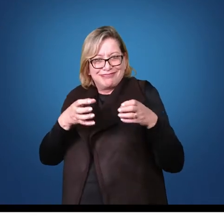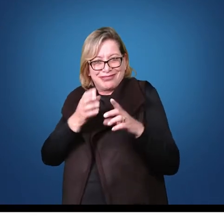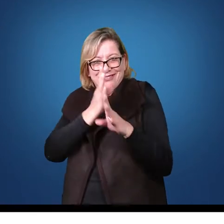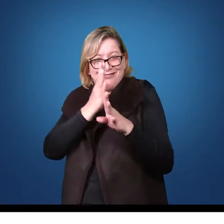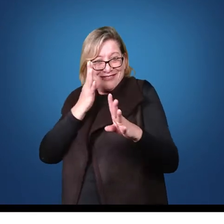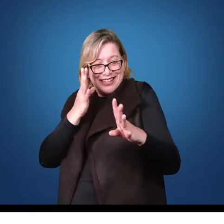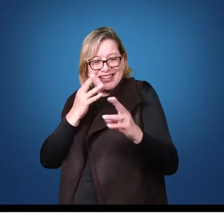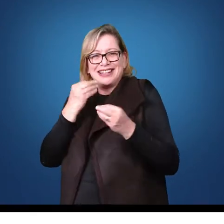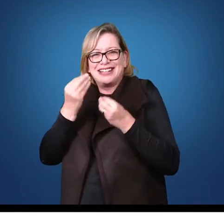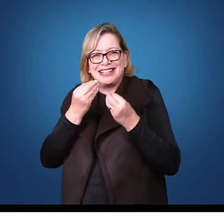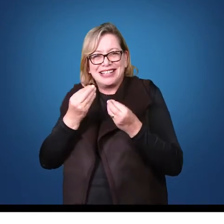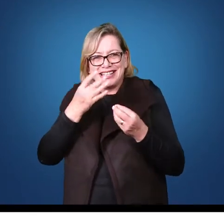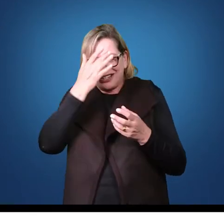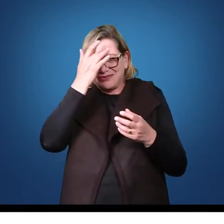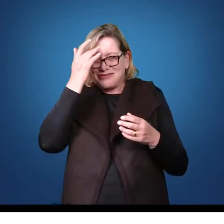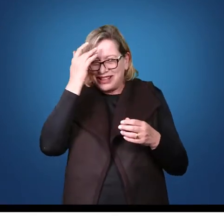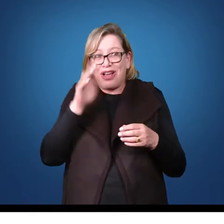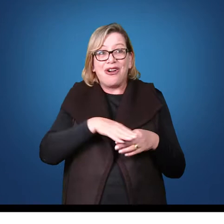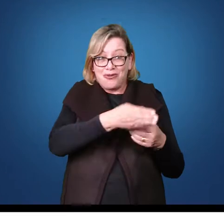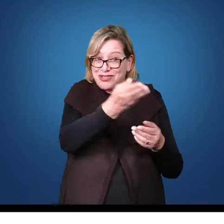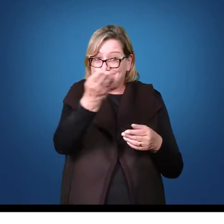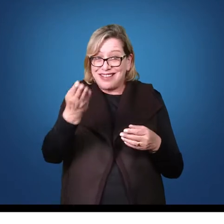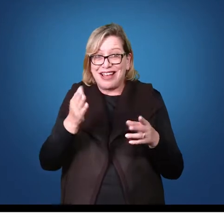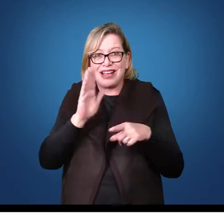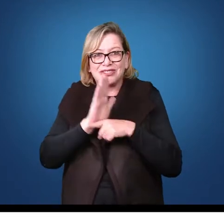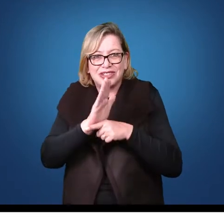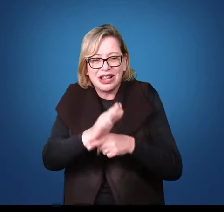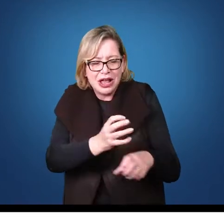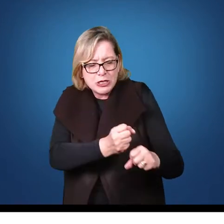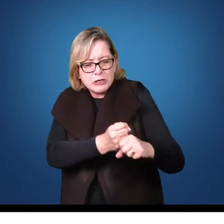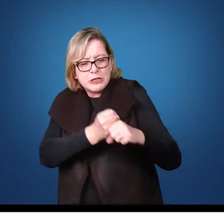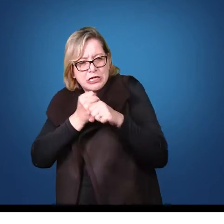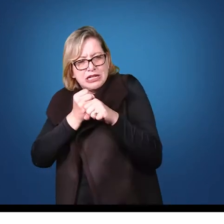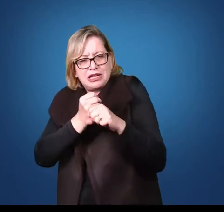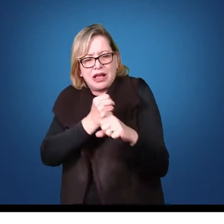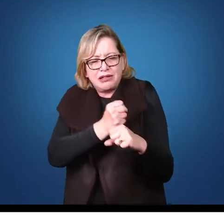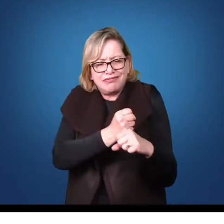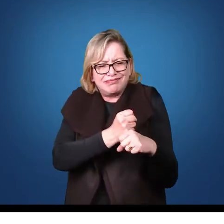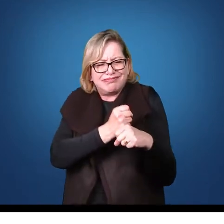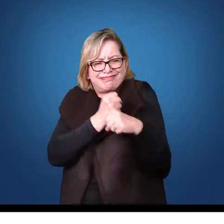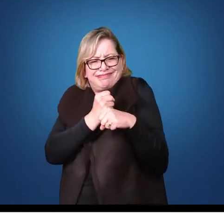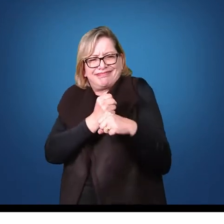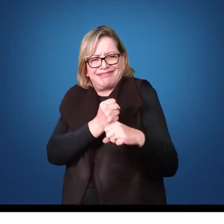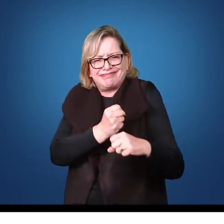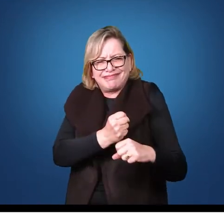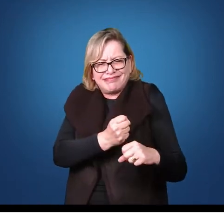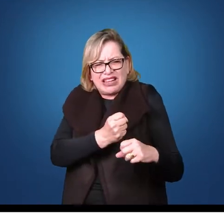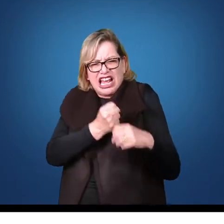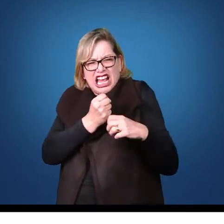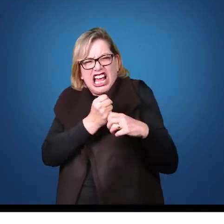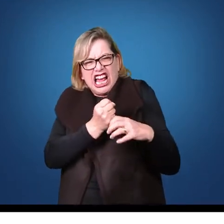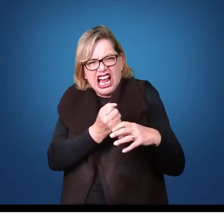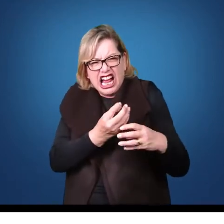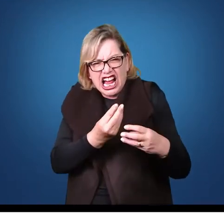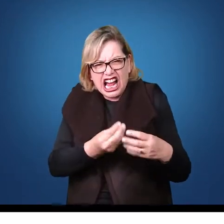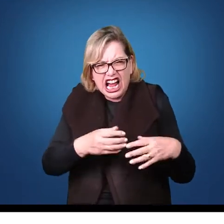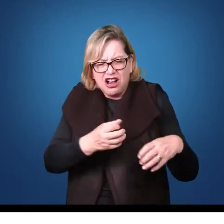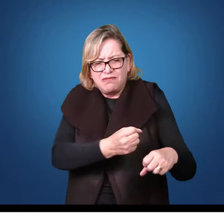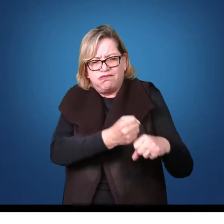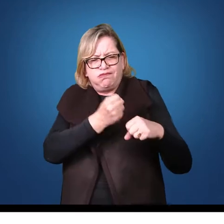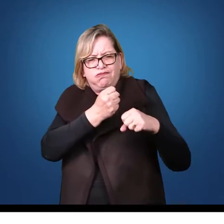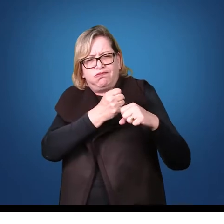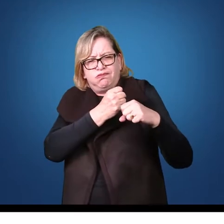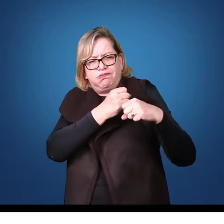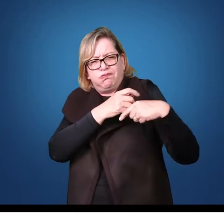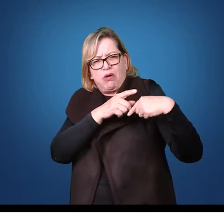outro e o público ajuda. Vá! Puxa que puxa! Puxa que puxa!